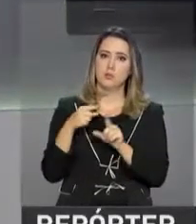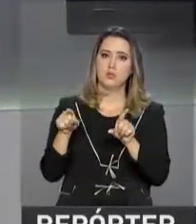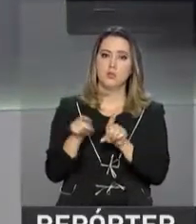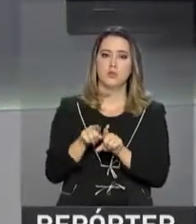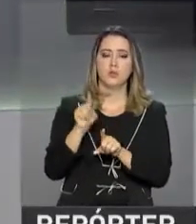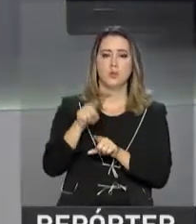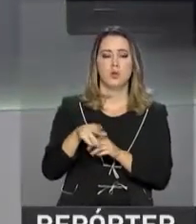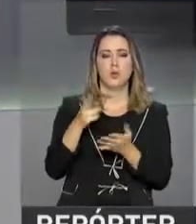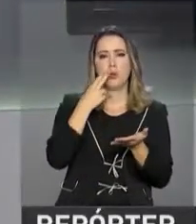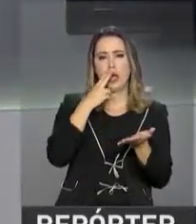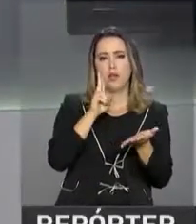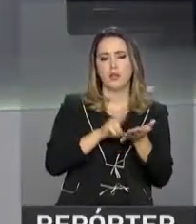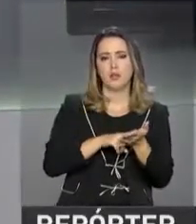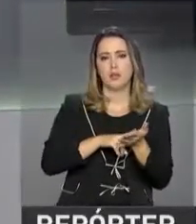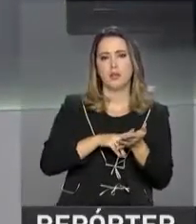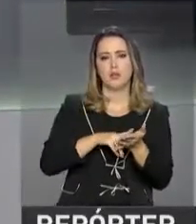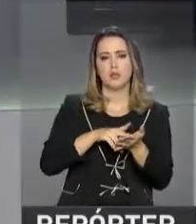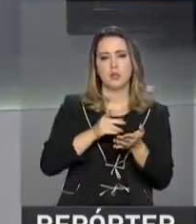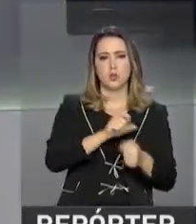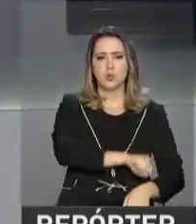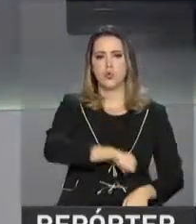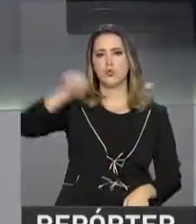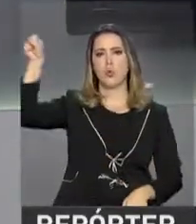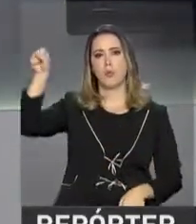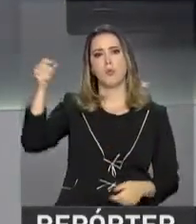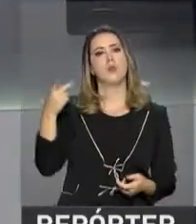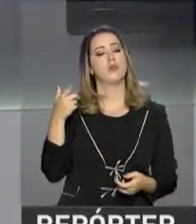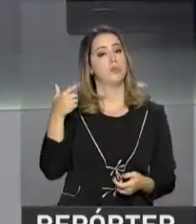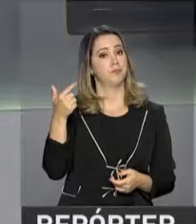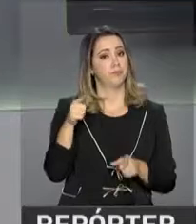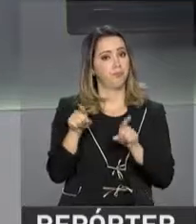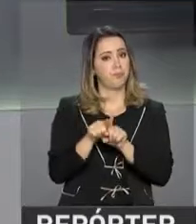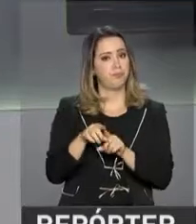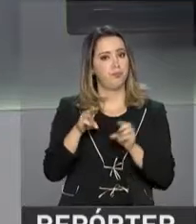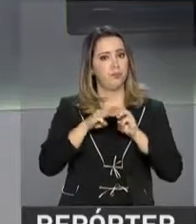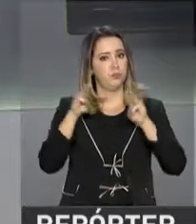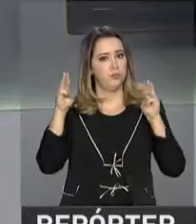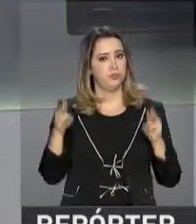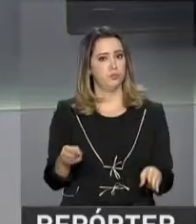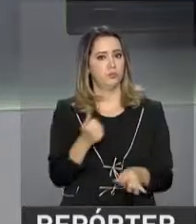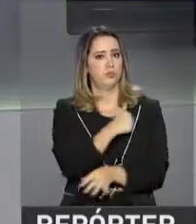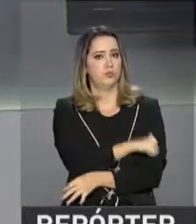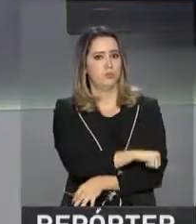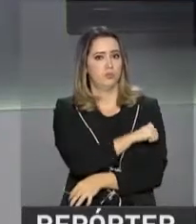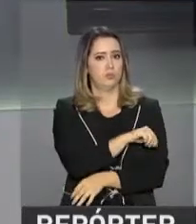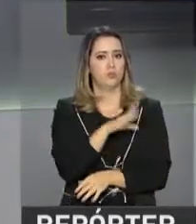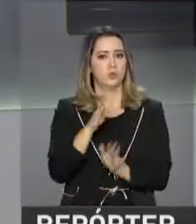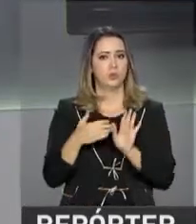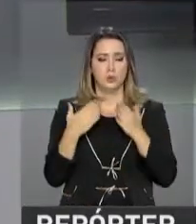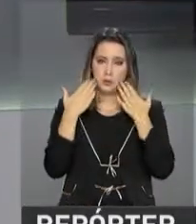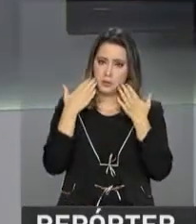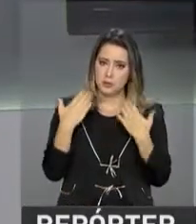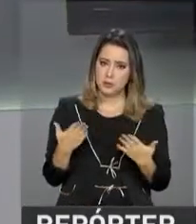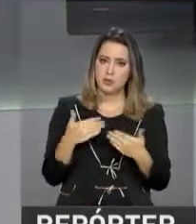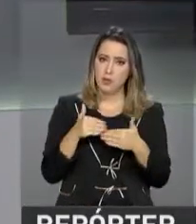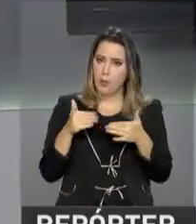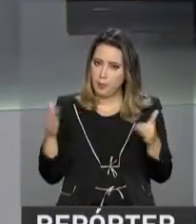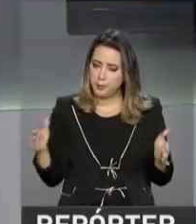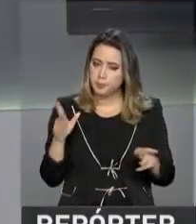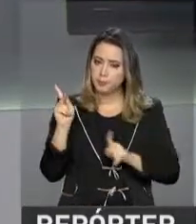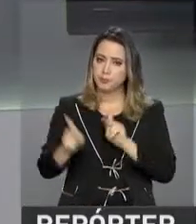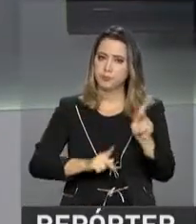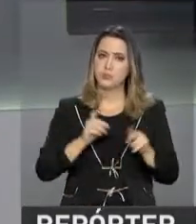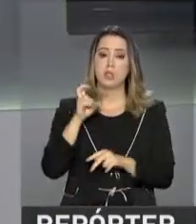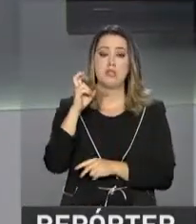Imperiais, Cartas de Dom Pedro II, no Museu Imperial em Petrópolis, no Rio de Janeiro. Na mostra, que já está aberta ao público, estão